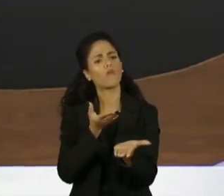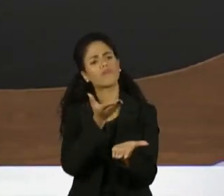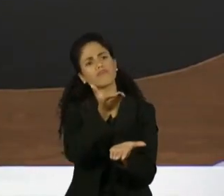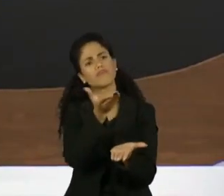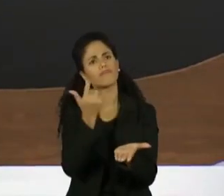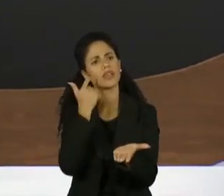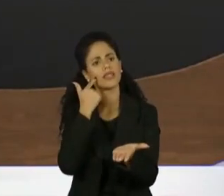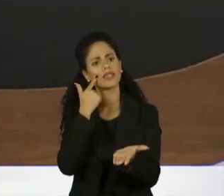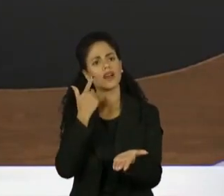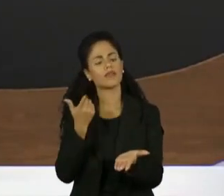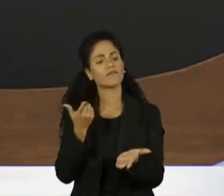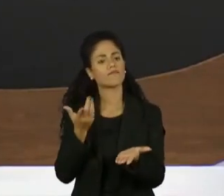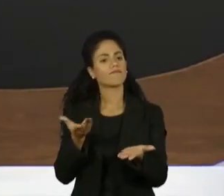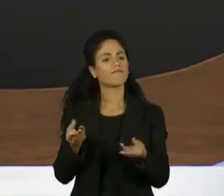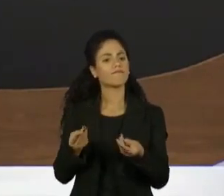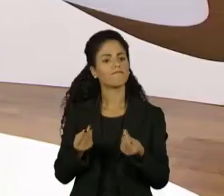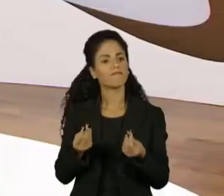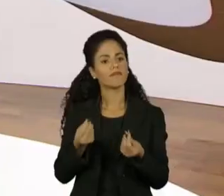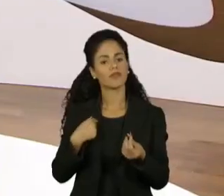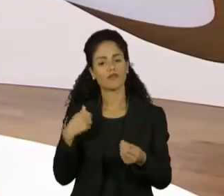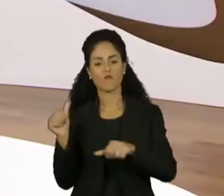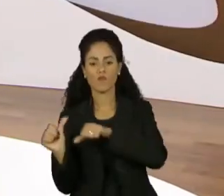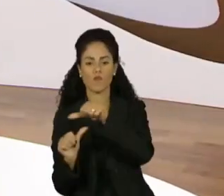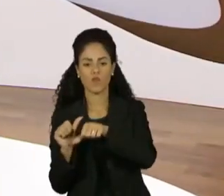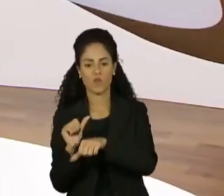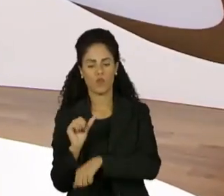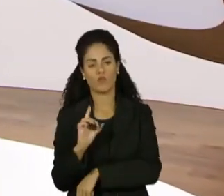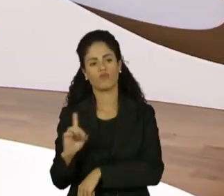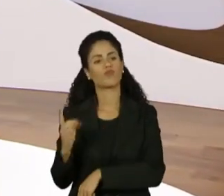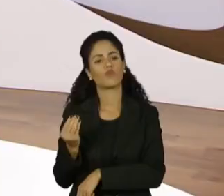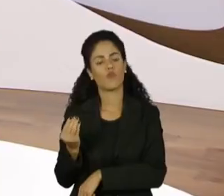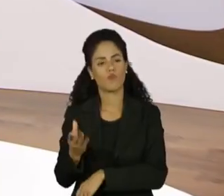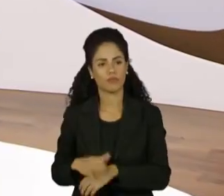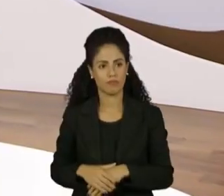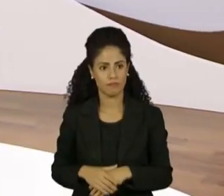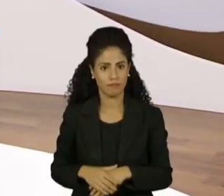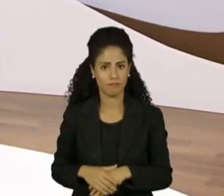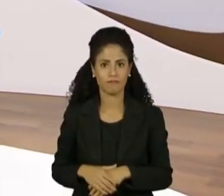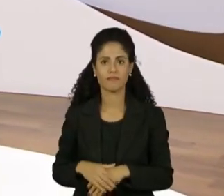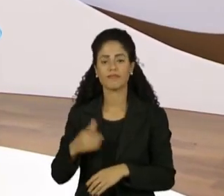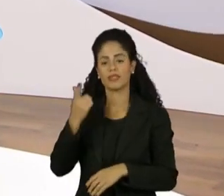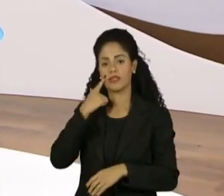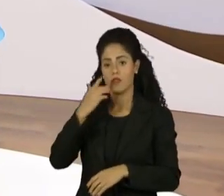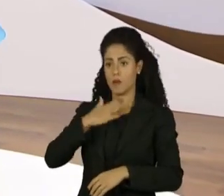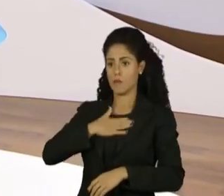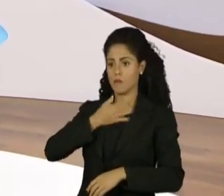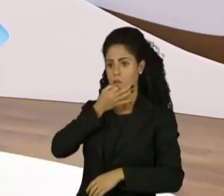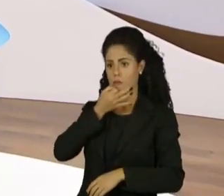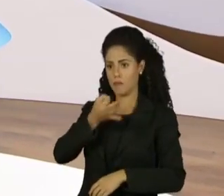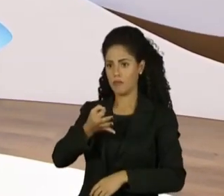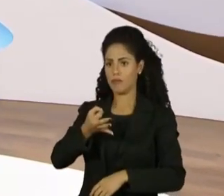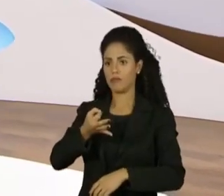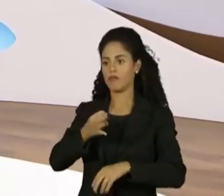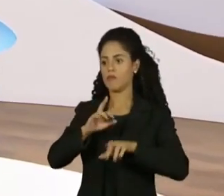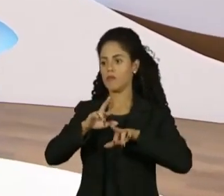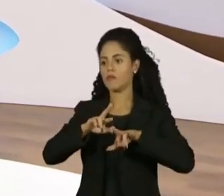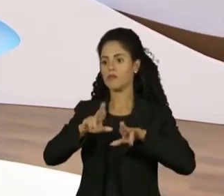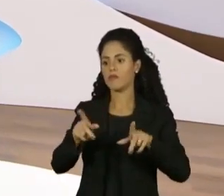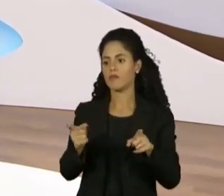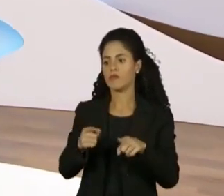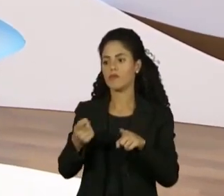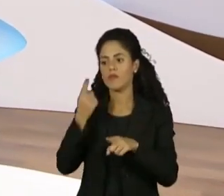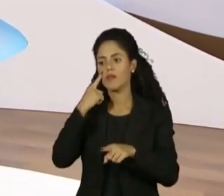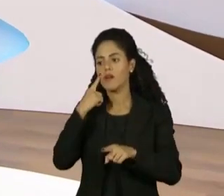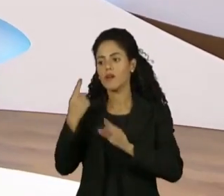sua conversão à direita? Vera, na verdade, as minhas opiniões e posições dentro do PSDB, está